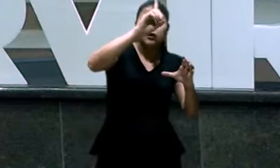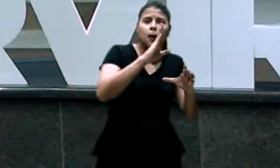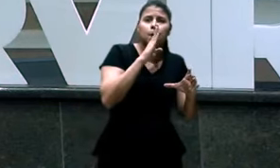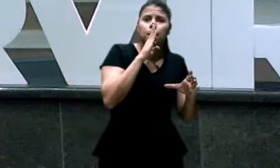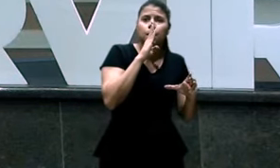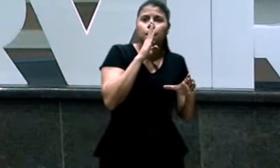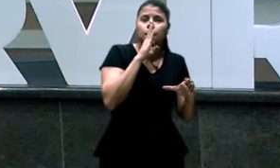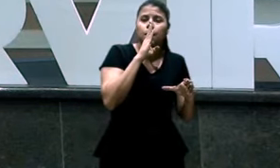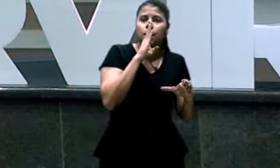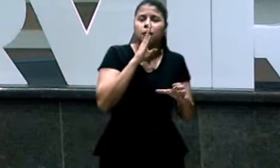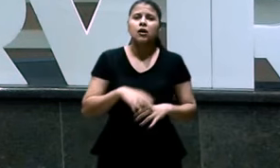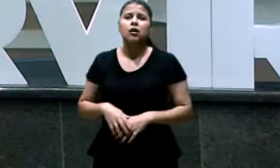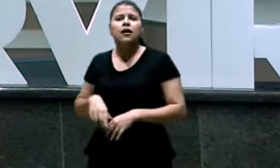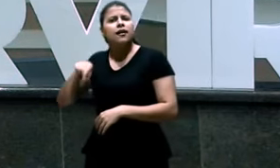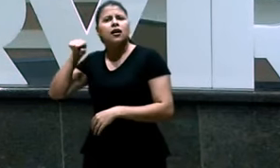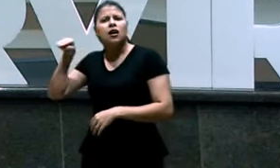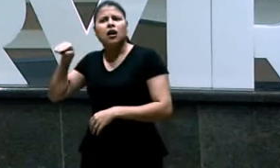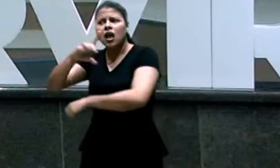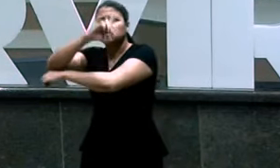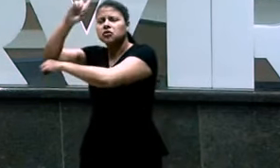Jesus está andando com 12 homens,